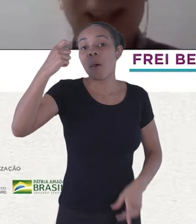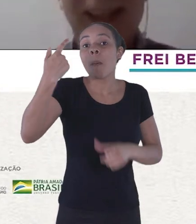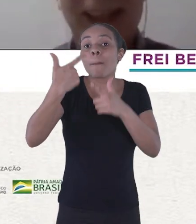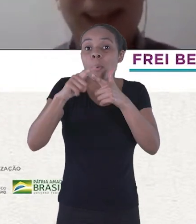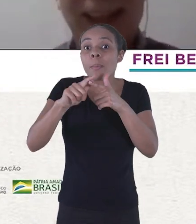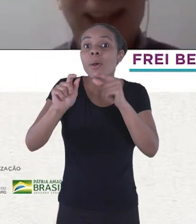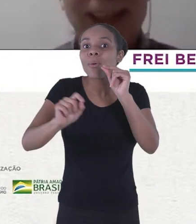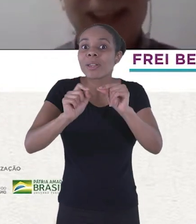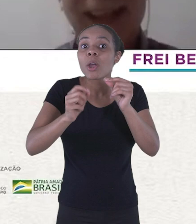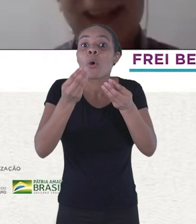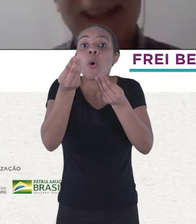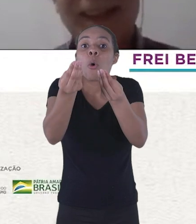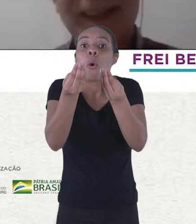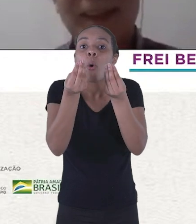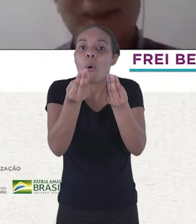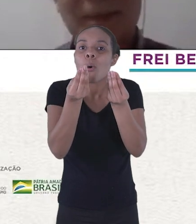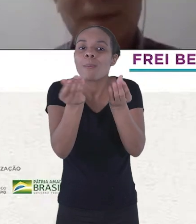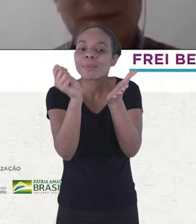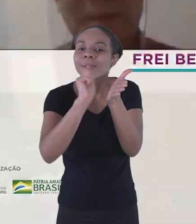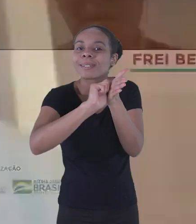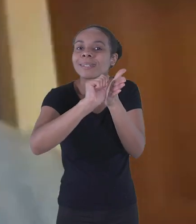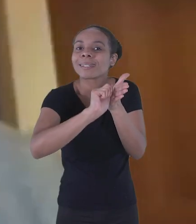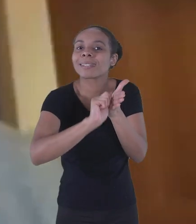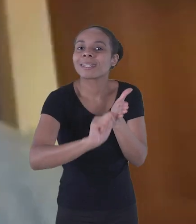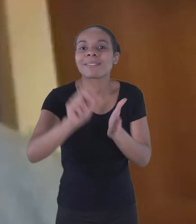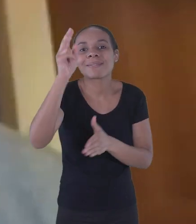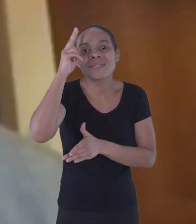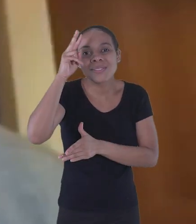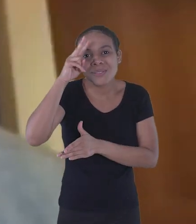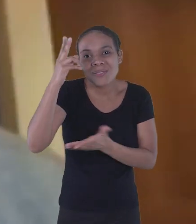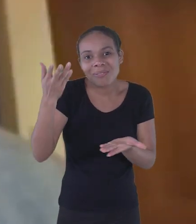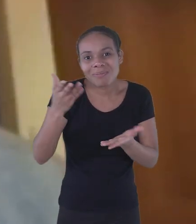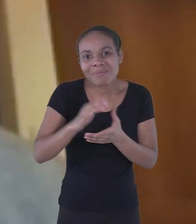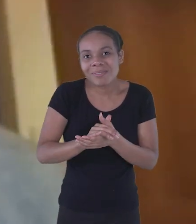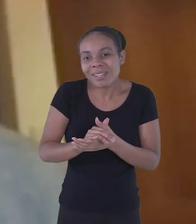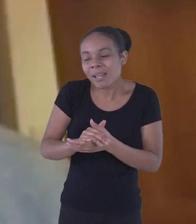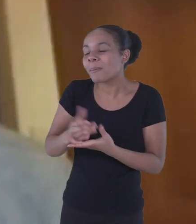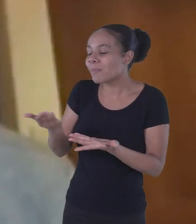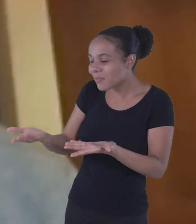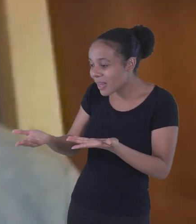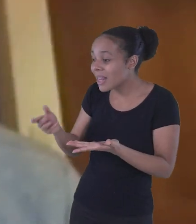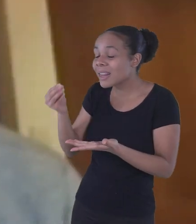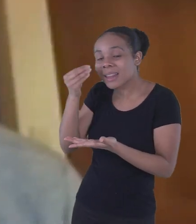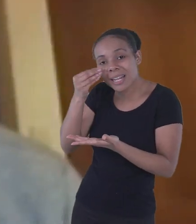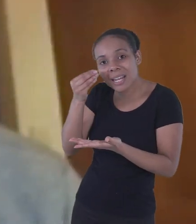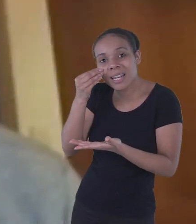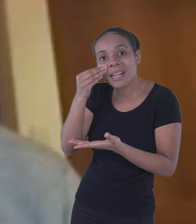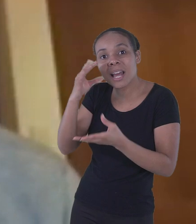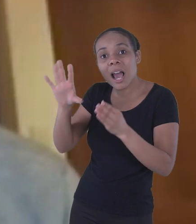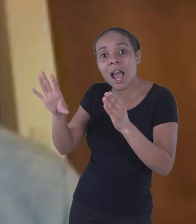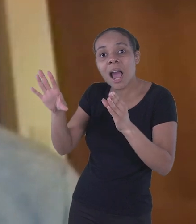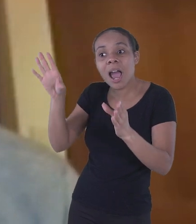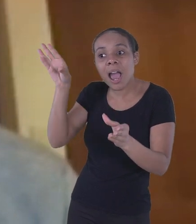você tenta resumir a história do crime e castigo. Um